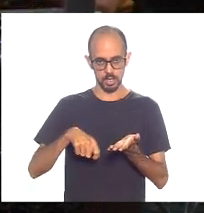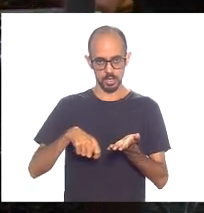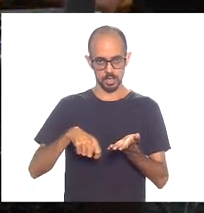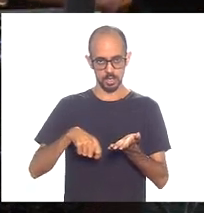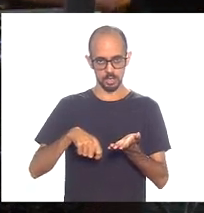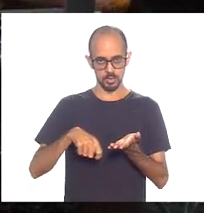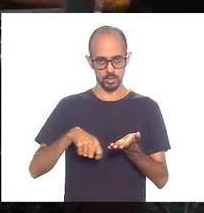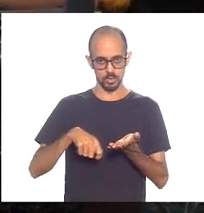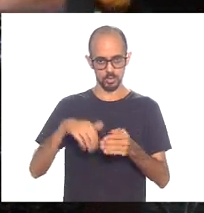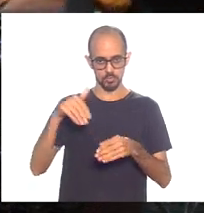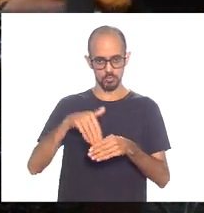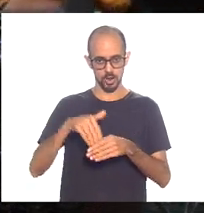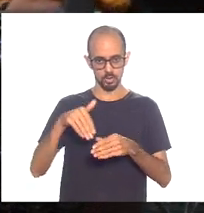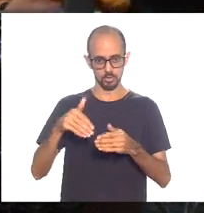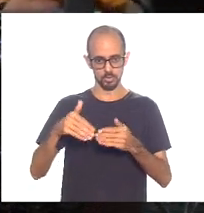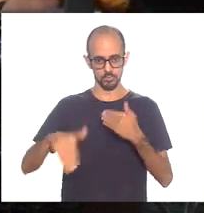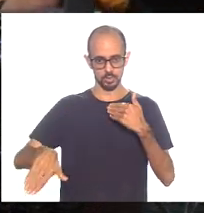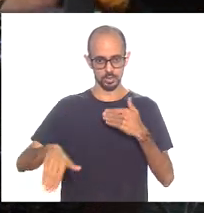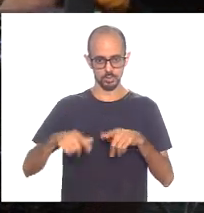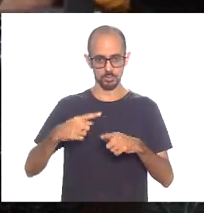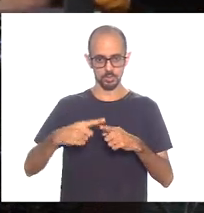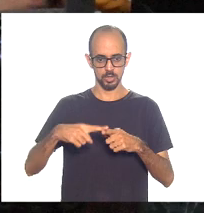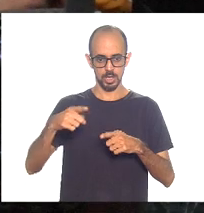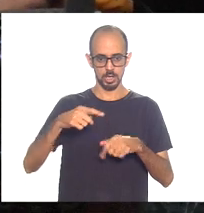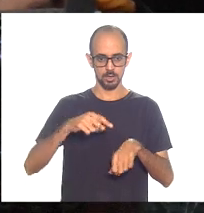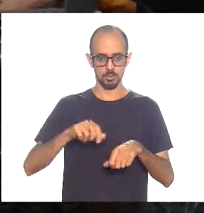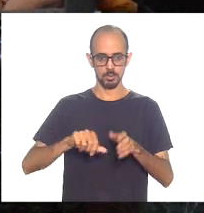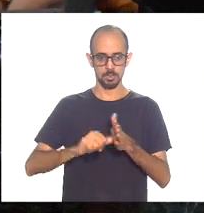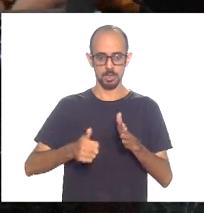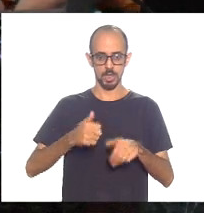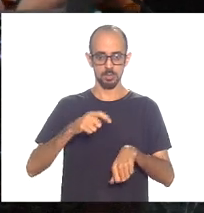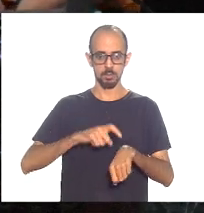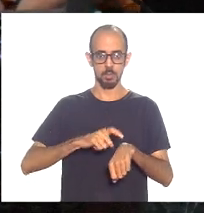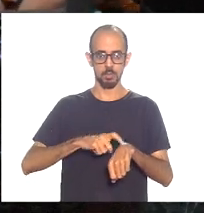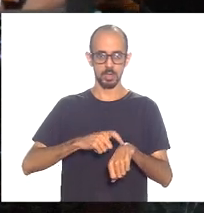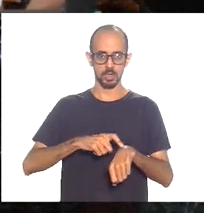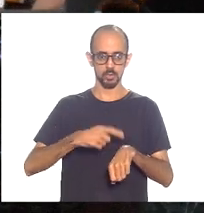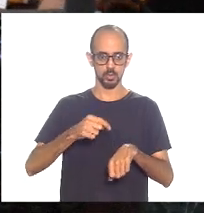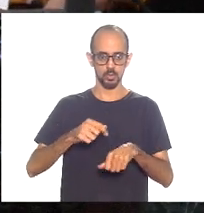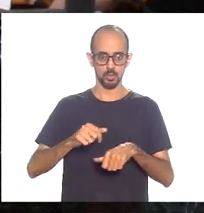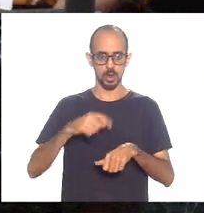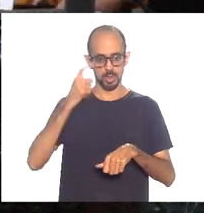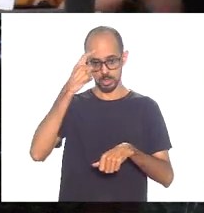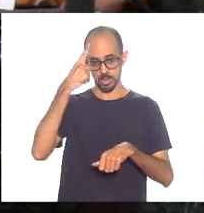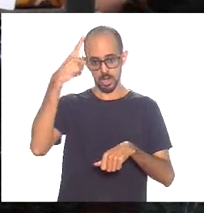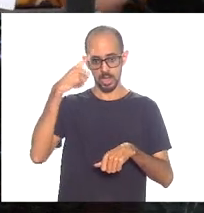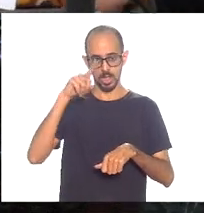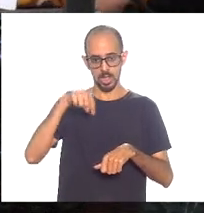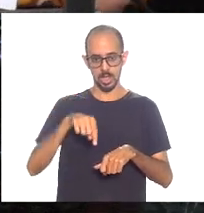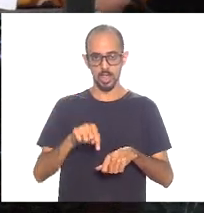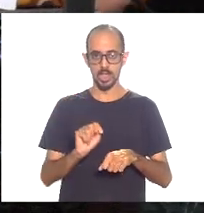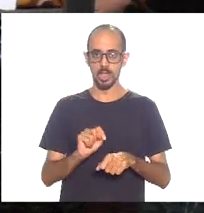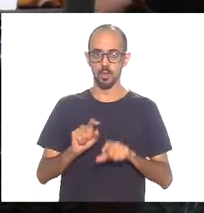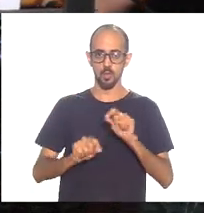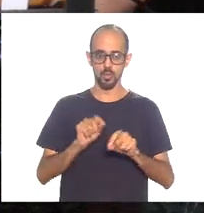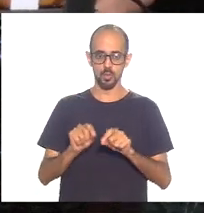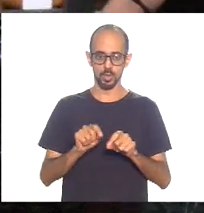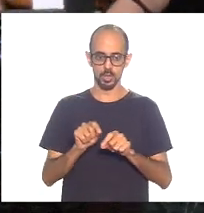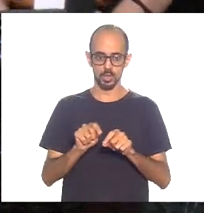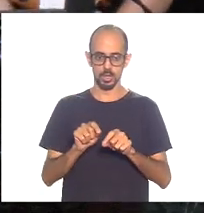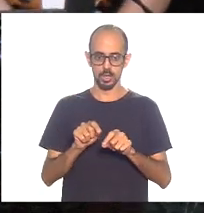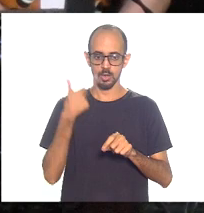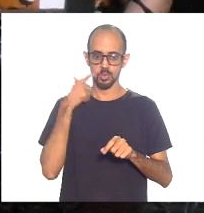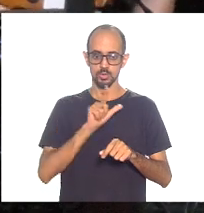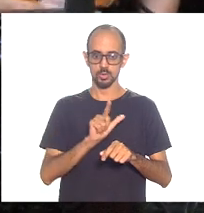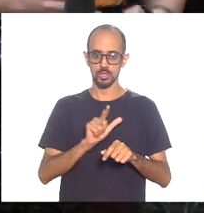divergente do deputado Luiz. Porque, desde o primeiro momento, o sentido do benefício, Márcio, é atingir